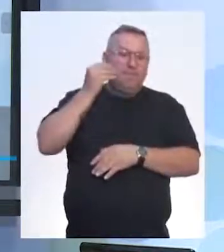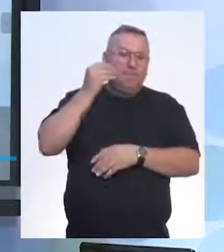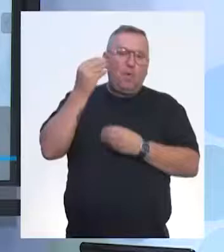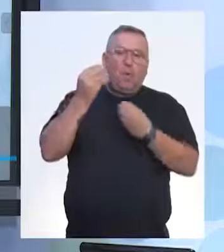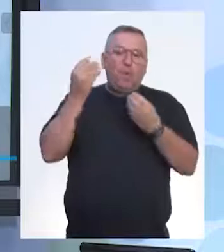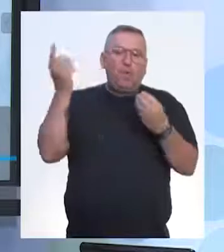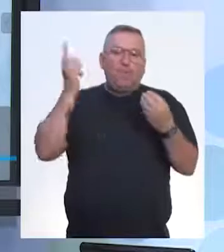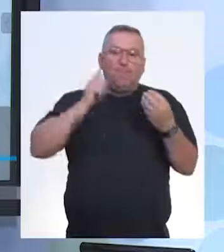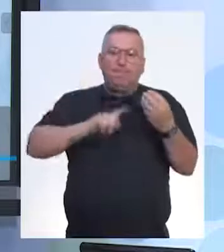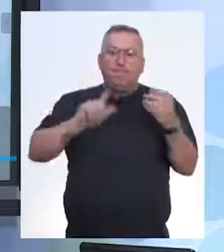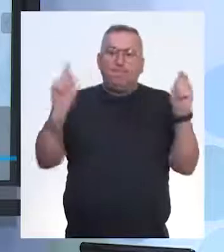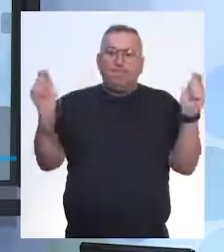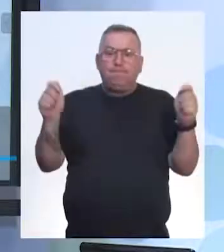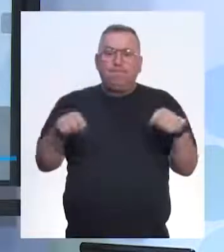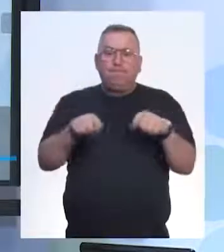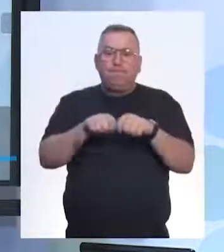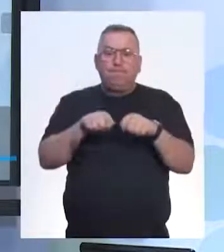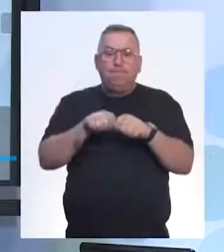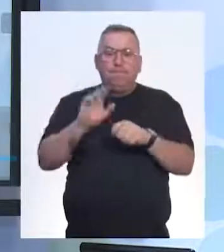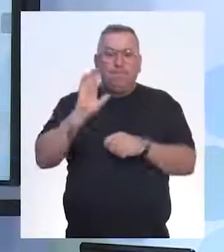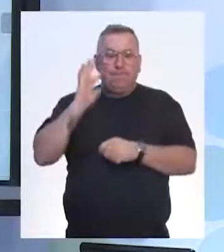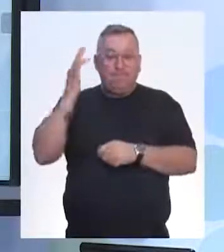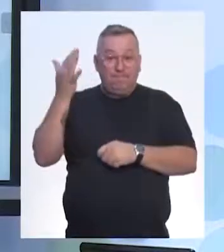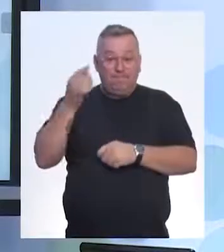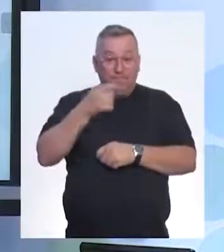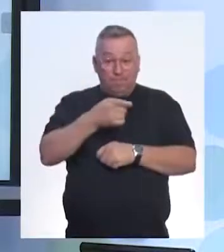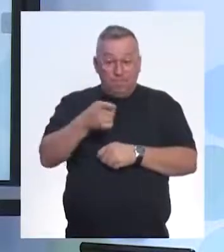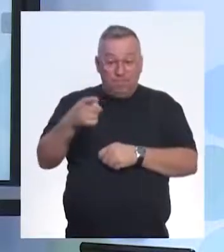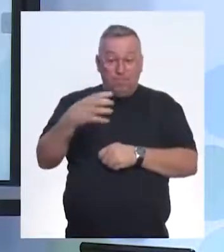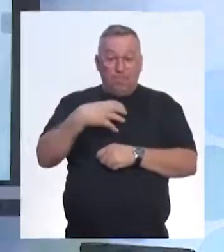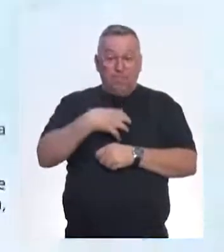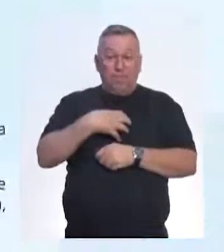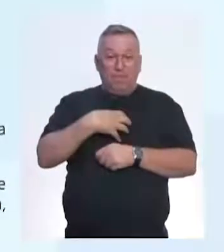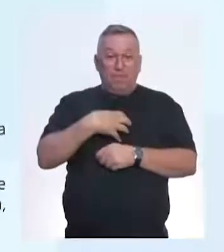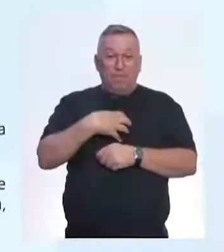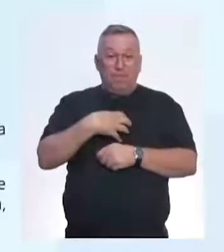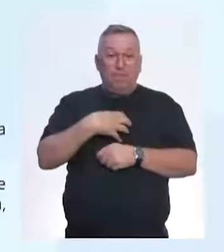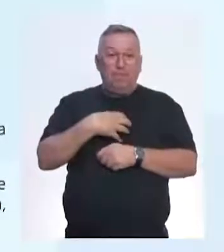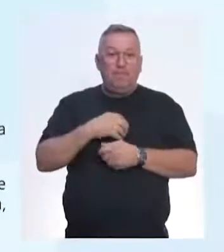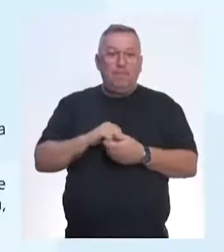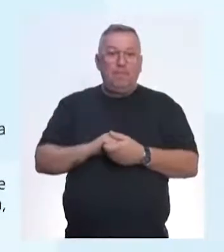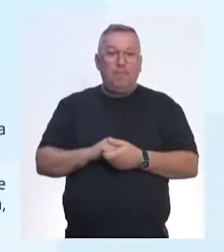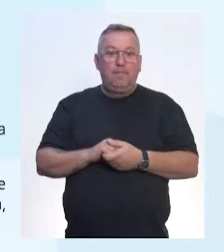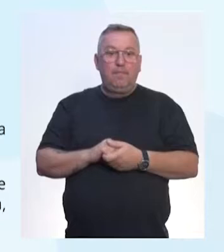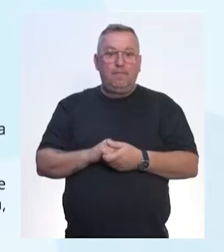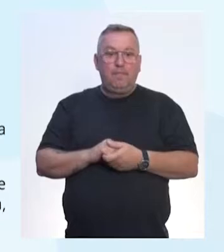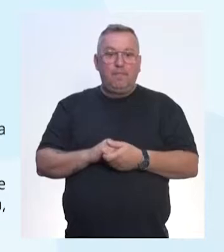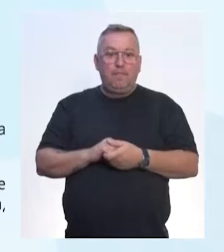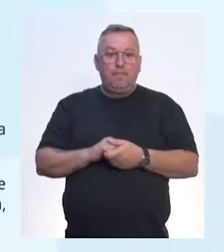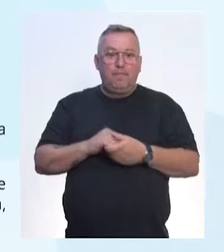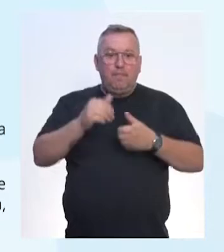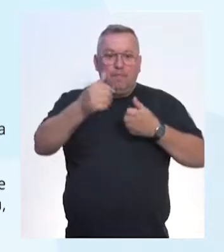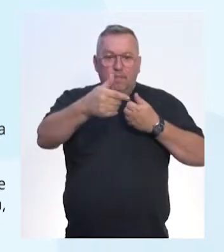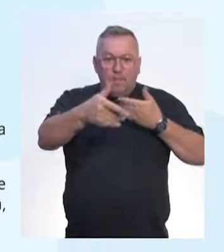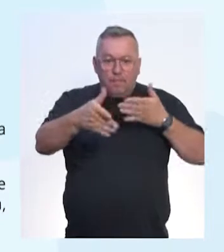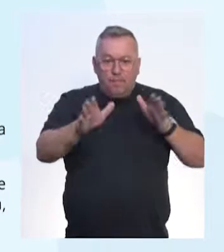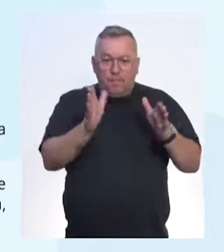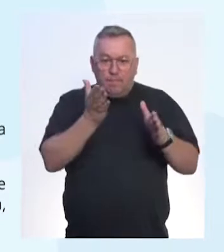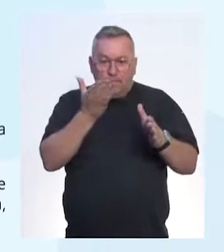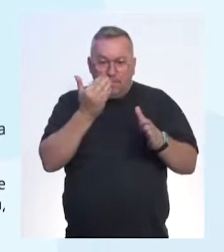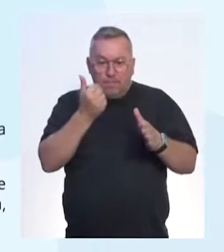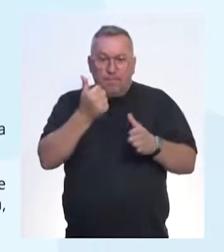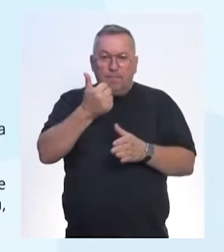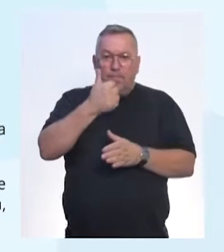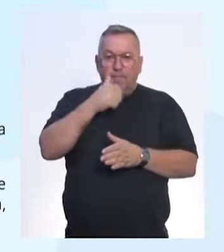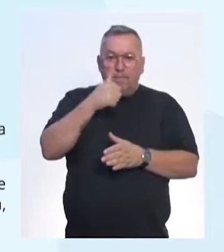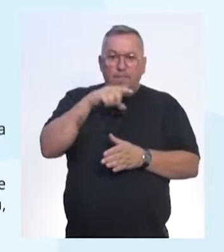nós podemos fazer para resolver essa situação. Nas embalagens de alimentos e